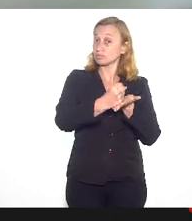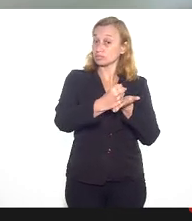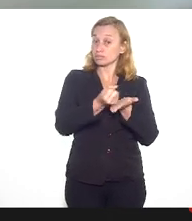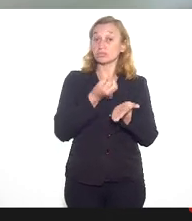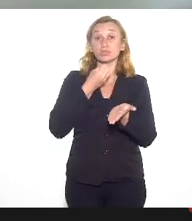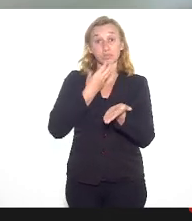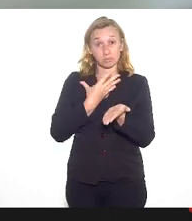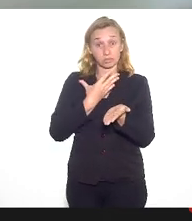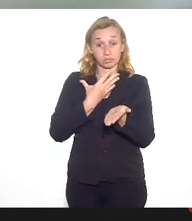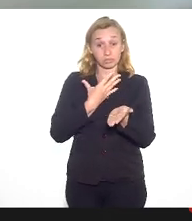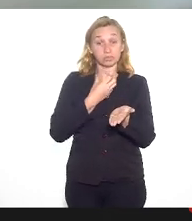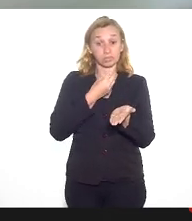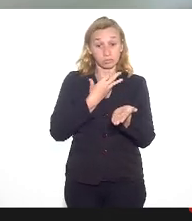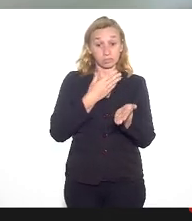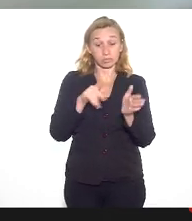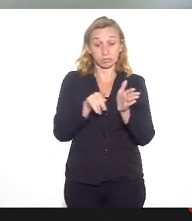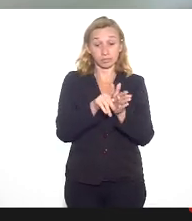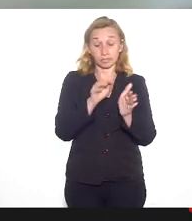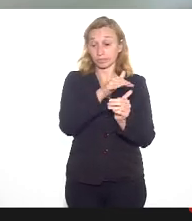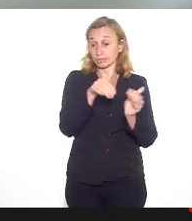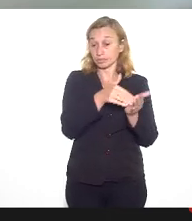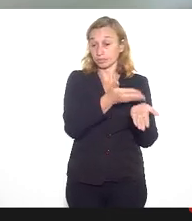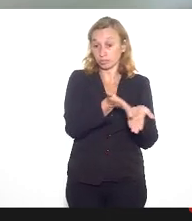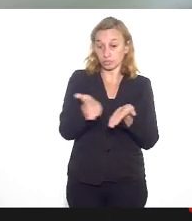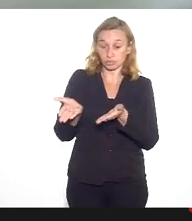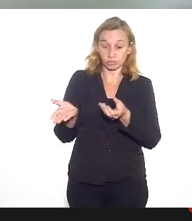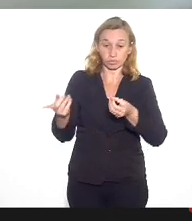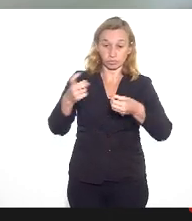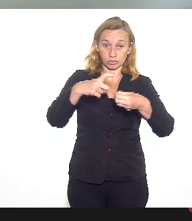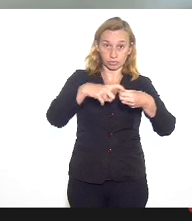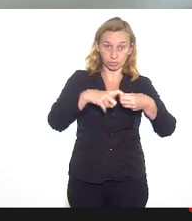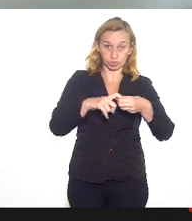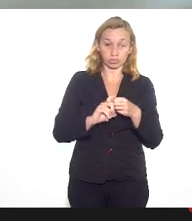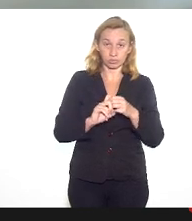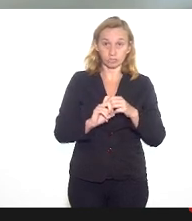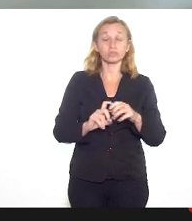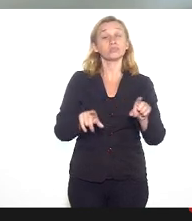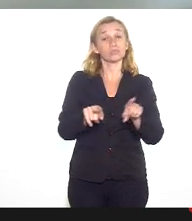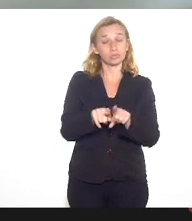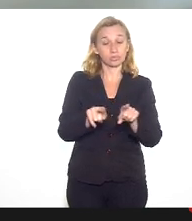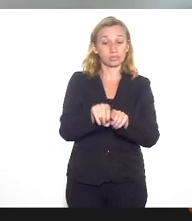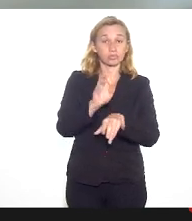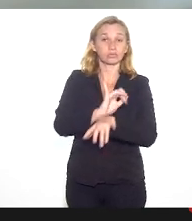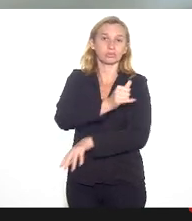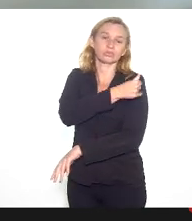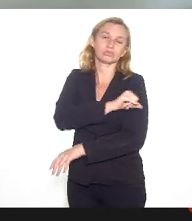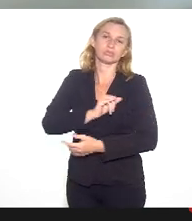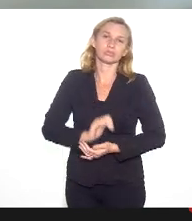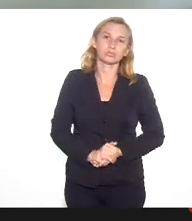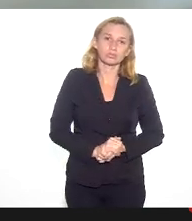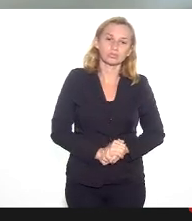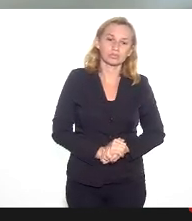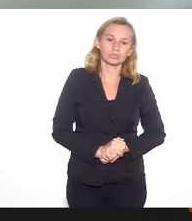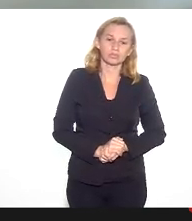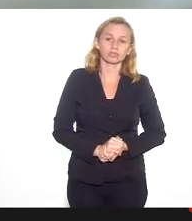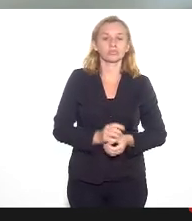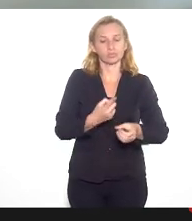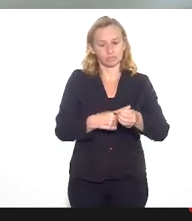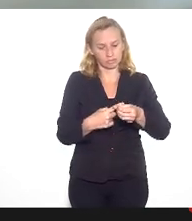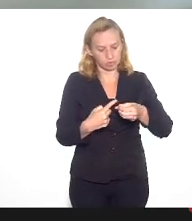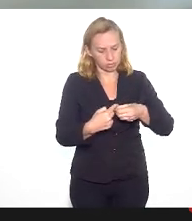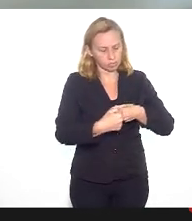bom, tem que ser bom para todos os sócios, né? Inclusive o Estado do Rio de Janeiro e seus